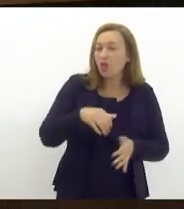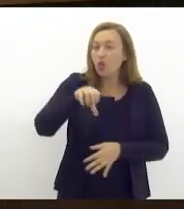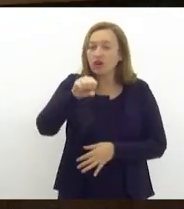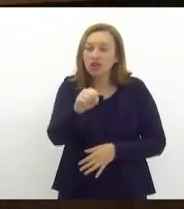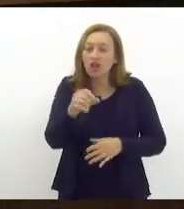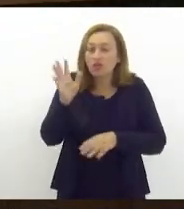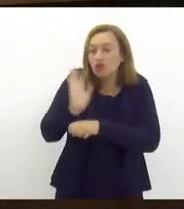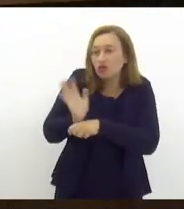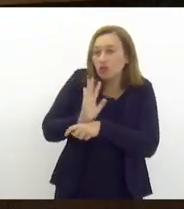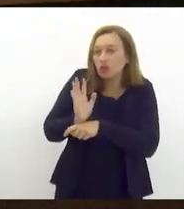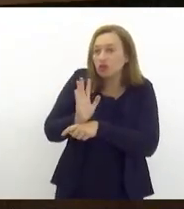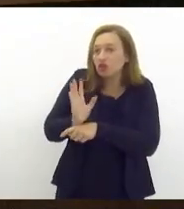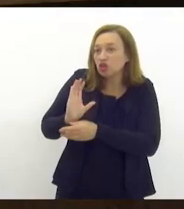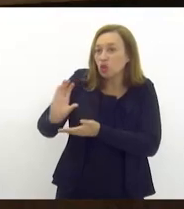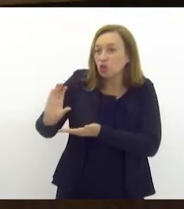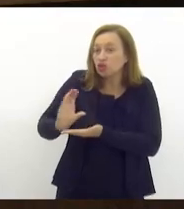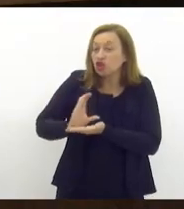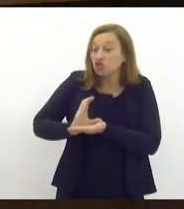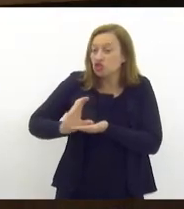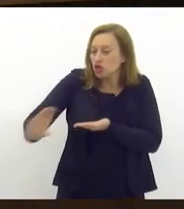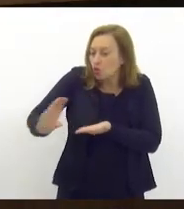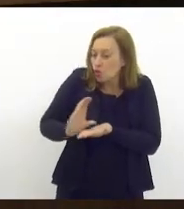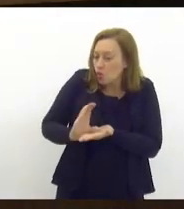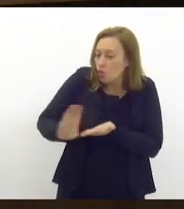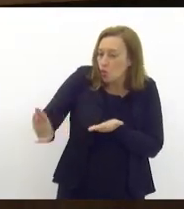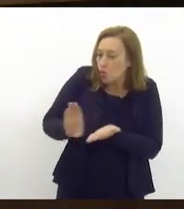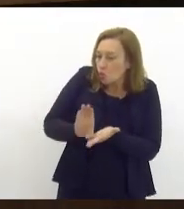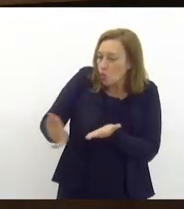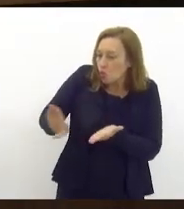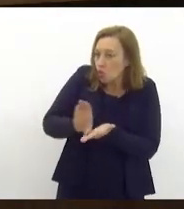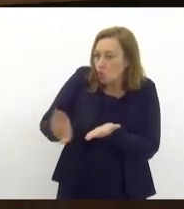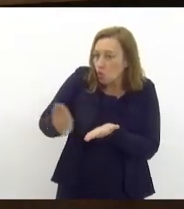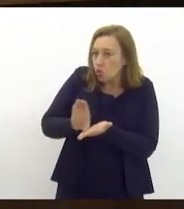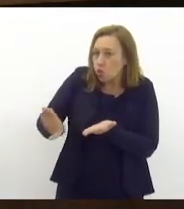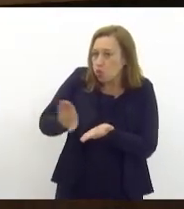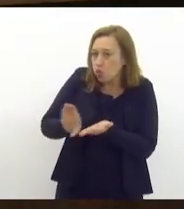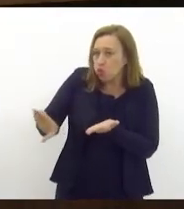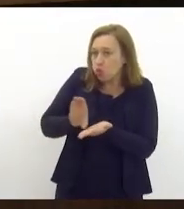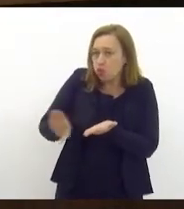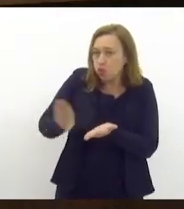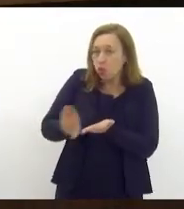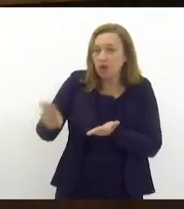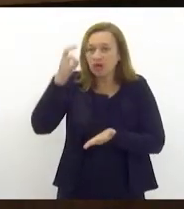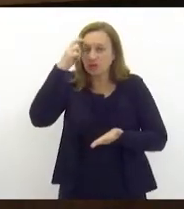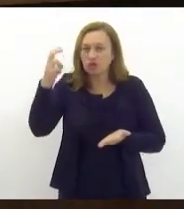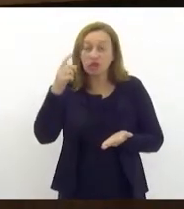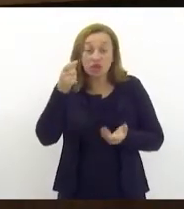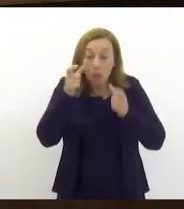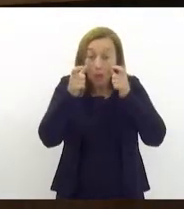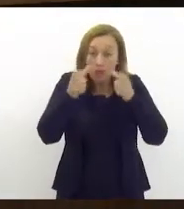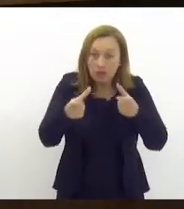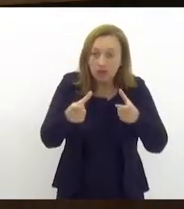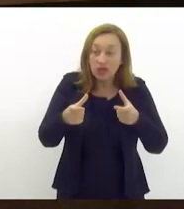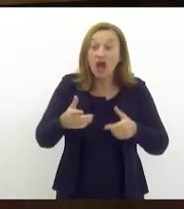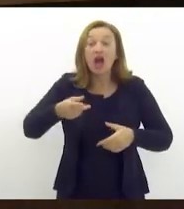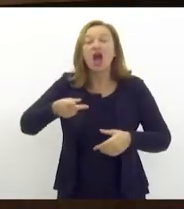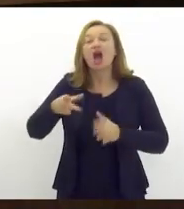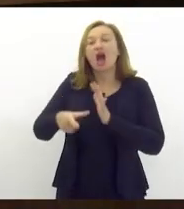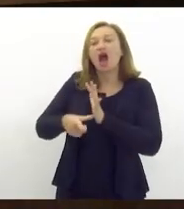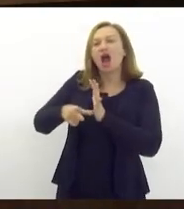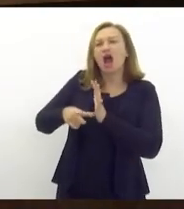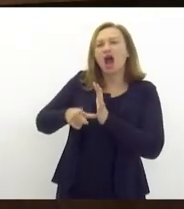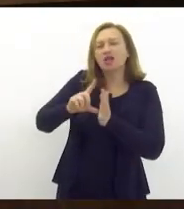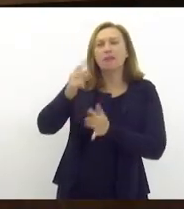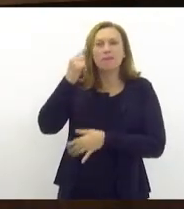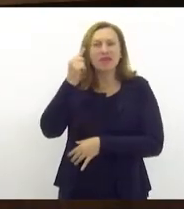filme, de tanto dinheiro desviado da cultura, e que a gente deveria abrir os olhos para isso aqui, antes de pensar na lei Paulo Gustavo, antes de